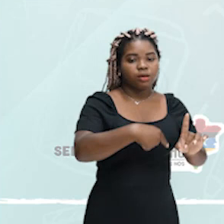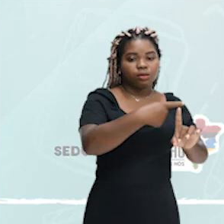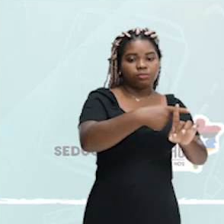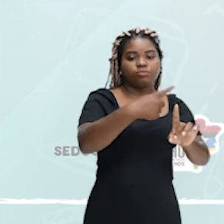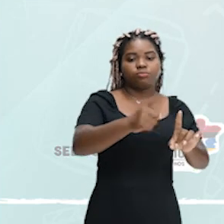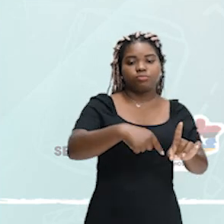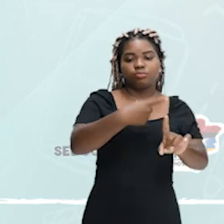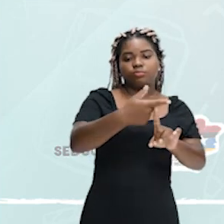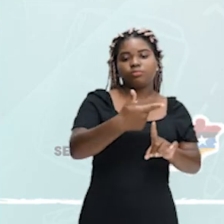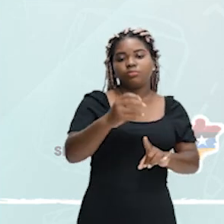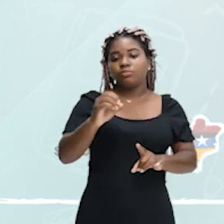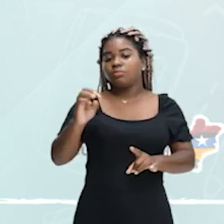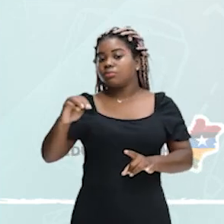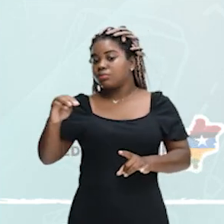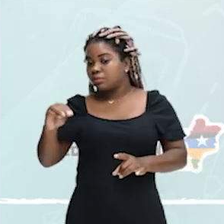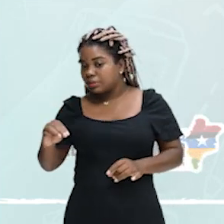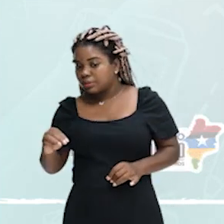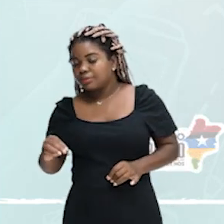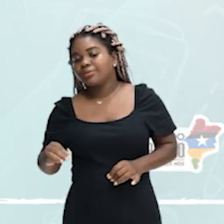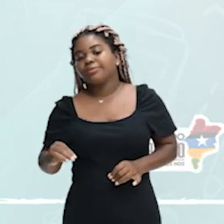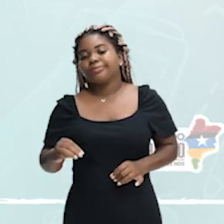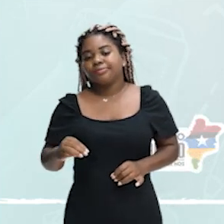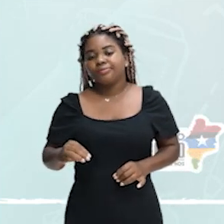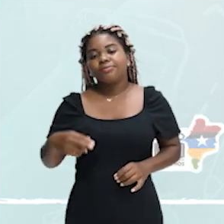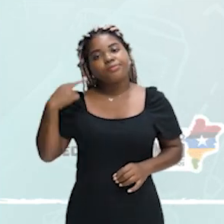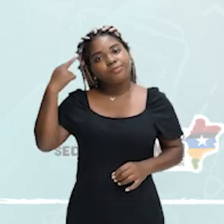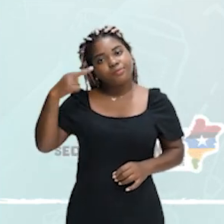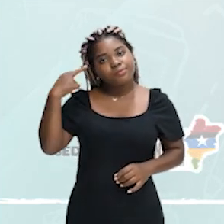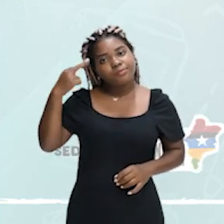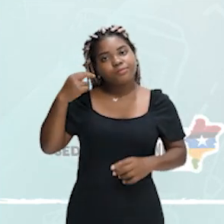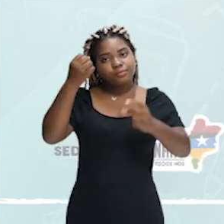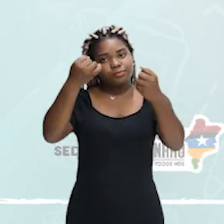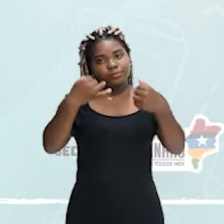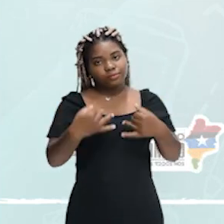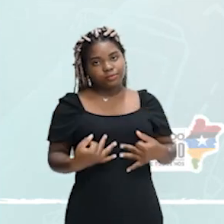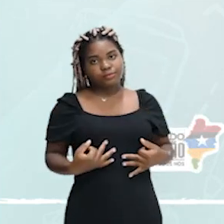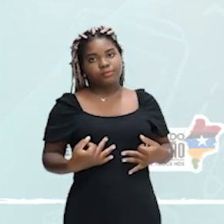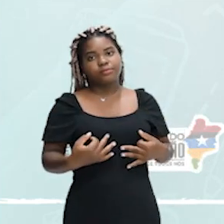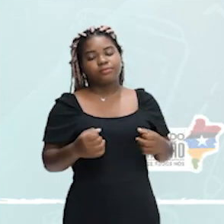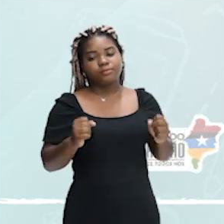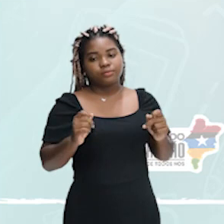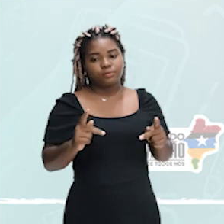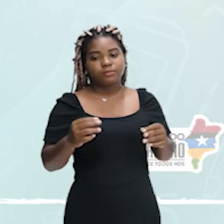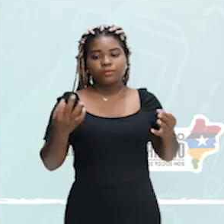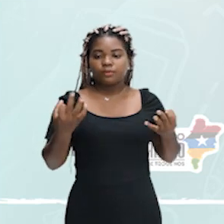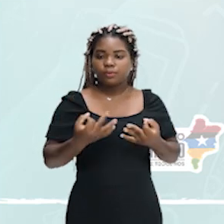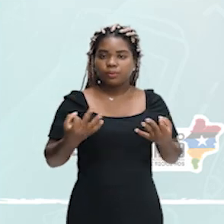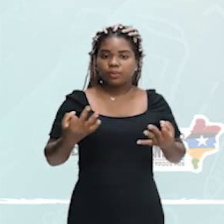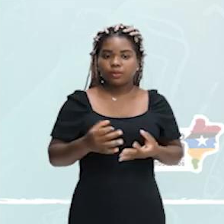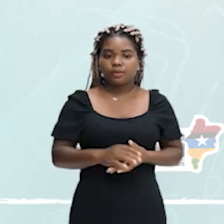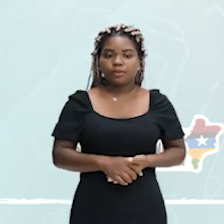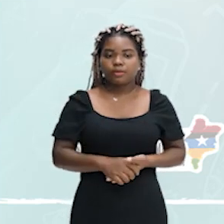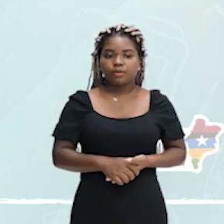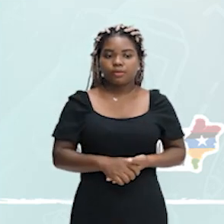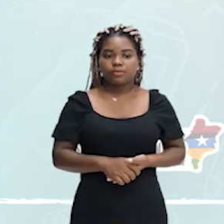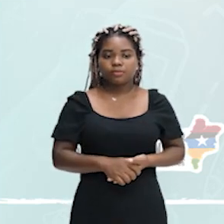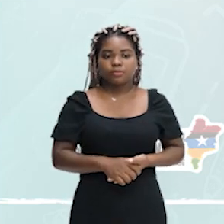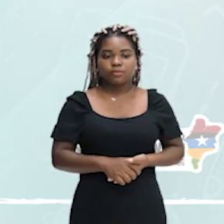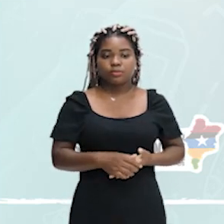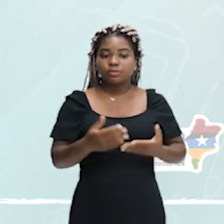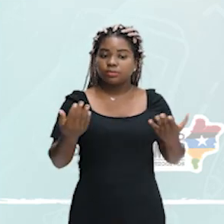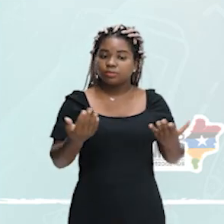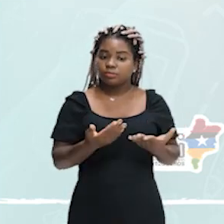a cada 20 minutos. Foi a reflexão que nós fizemos quando a gente já teve o primeiro contato com a tabela. Perfeito, é isso mesmo. E